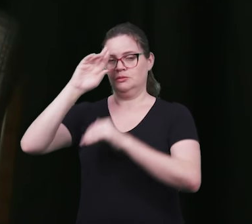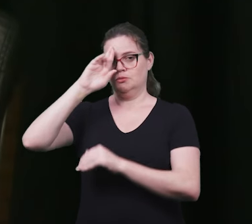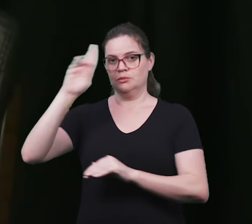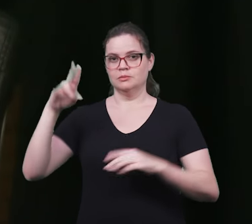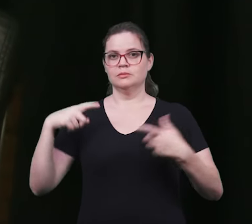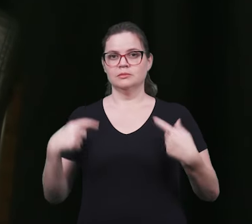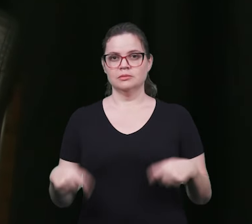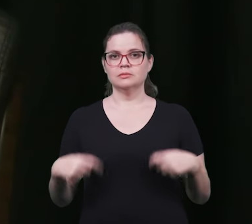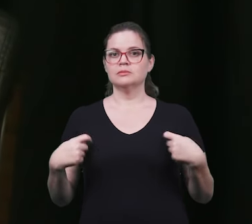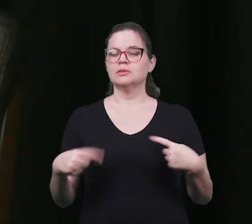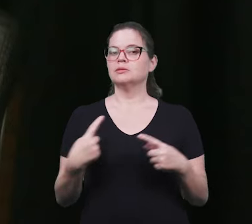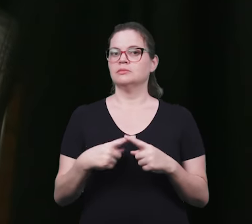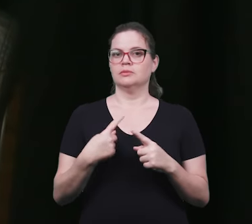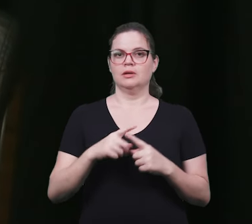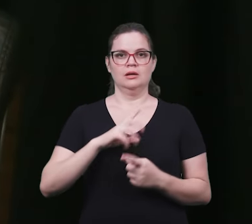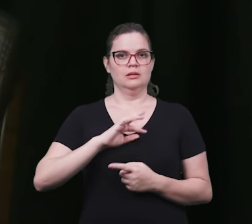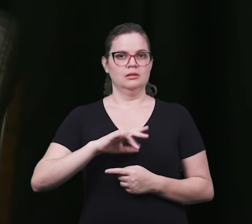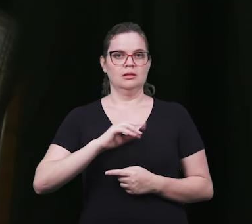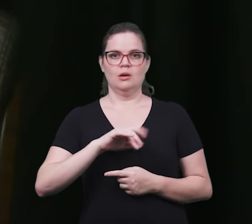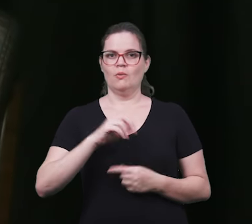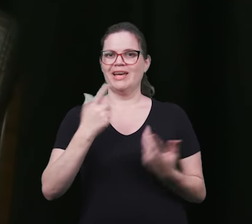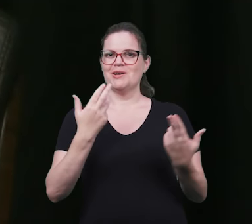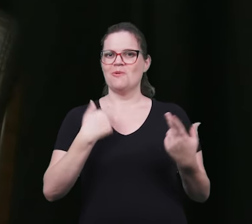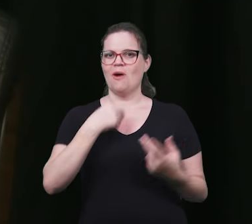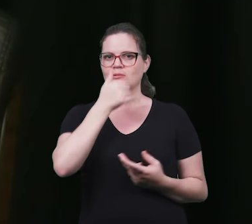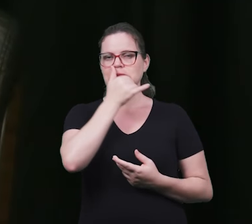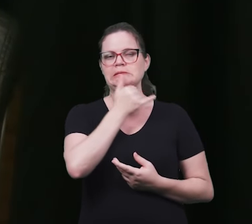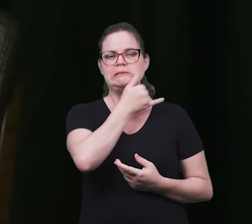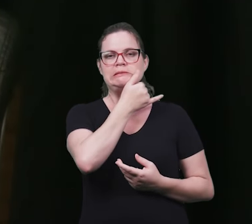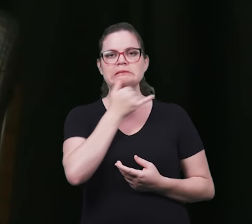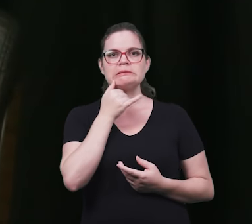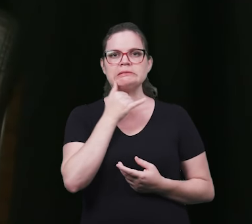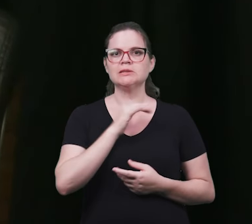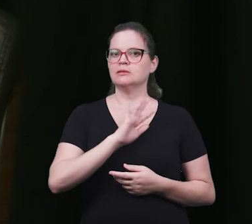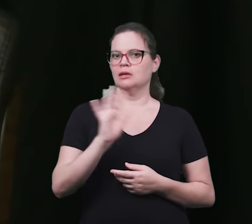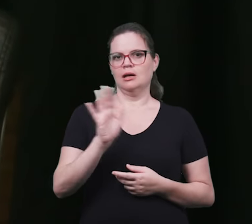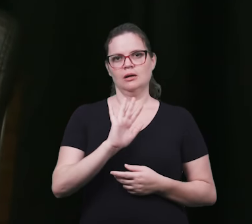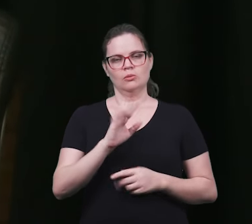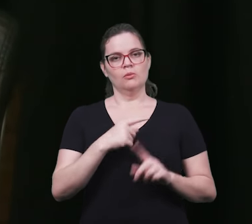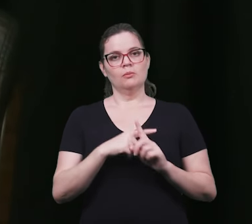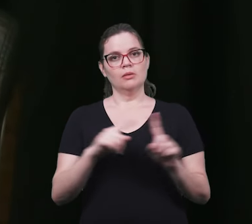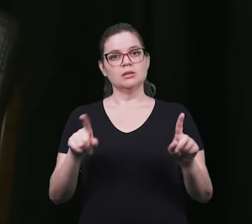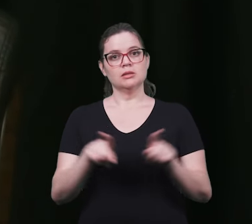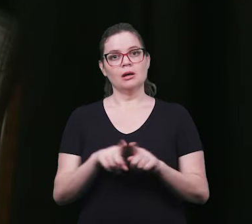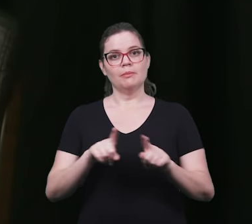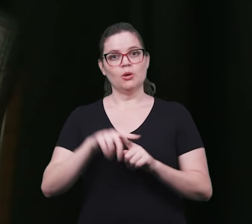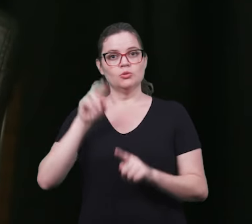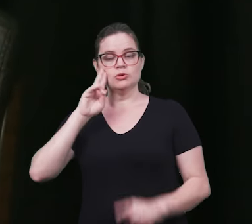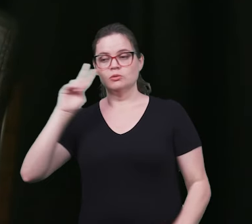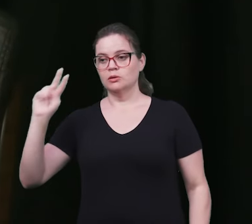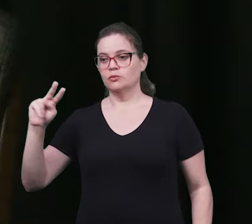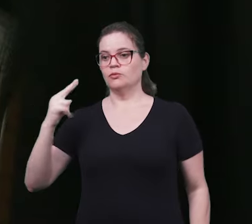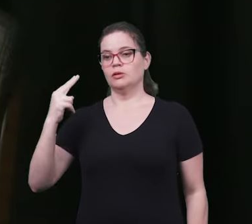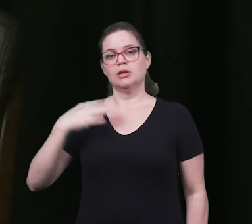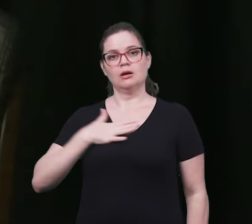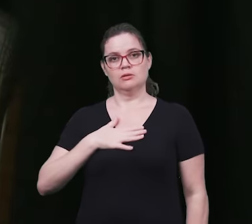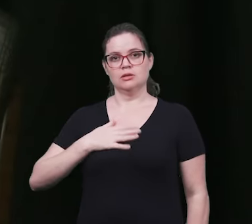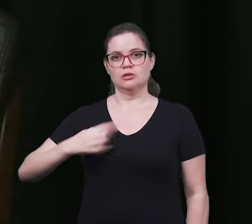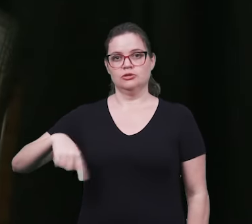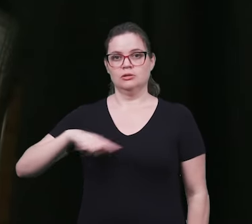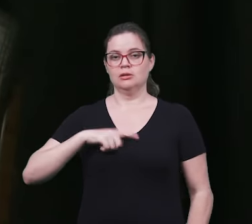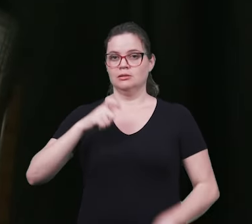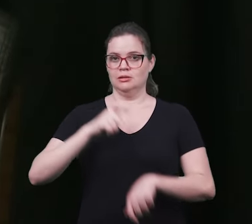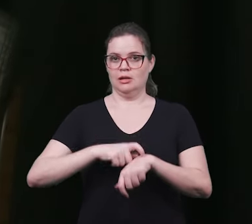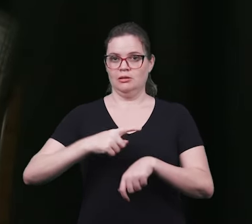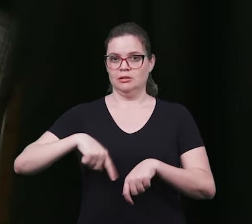né? Porque não é sacrifício, e da mesma maneira, ele tem que ser agradável ao Senhor. Então, quando nós entregamos